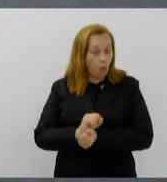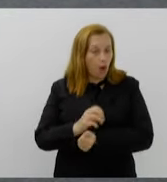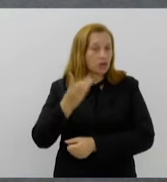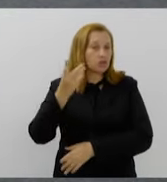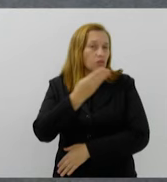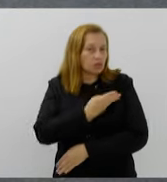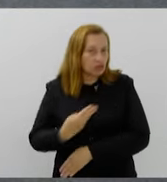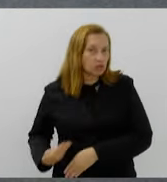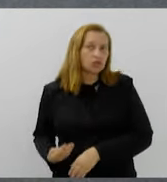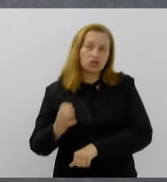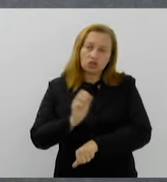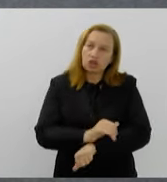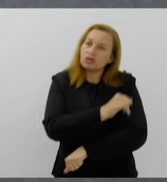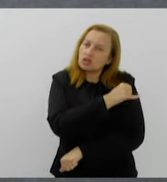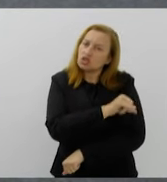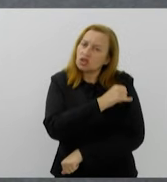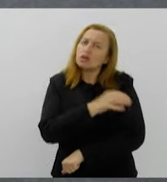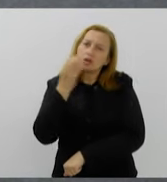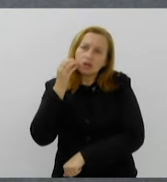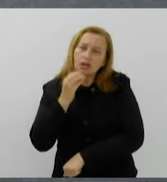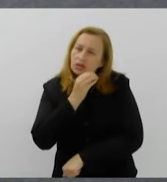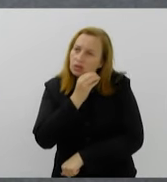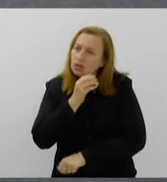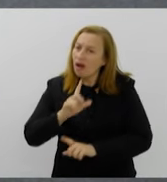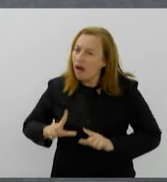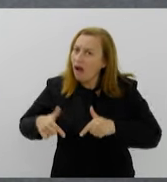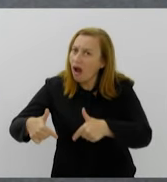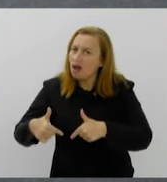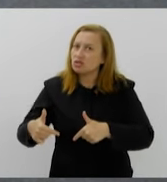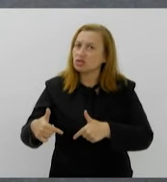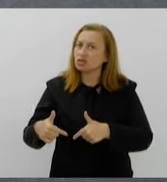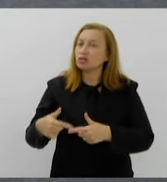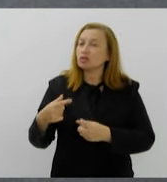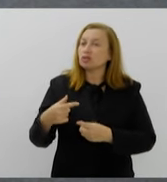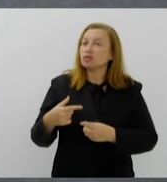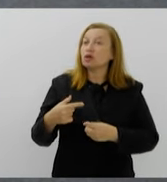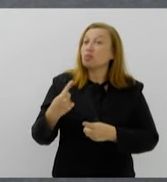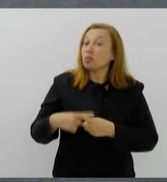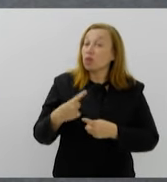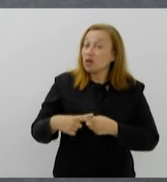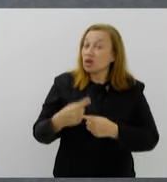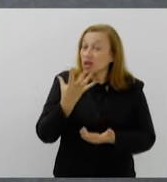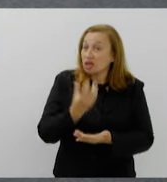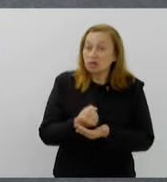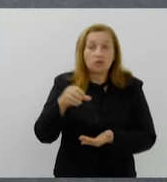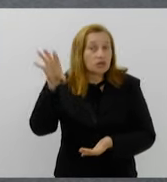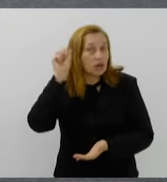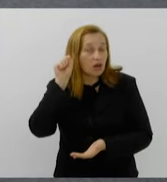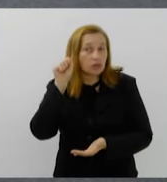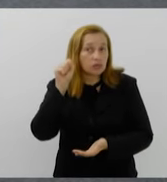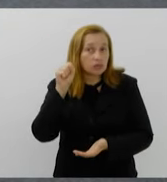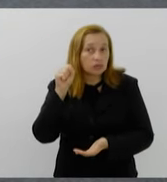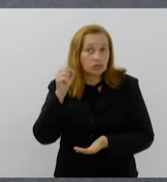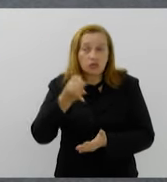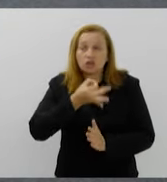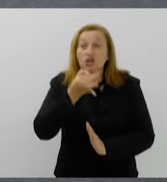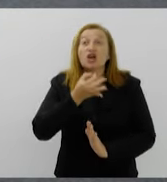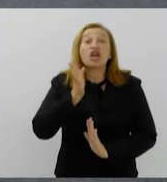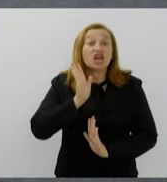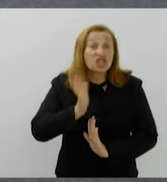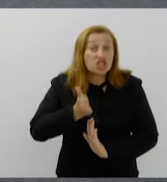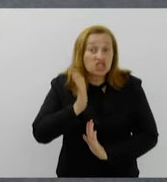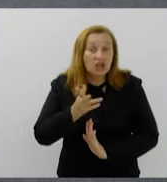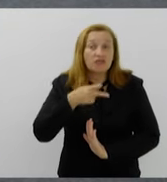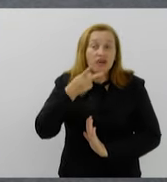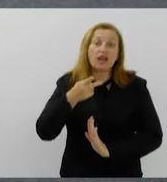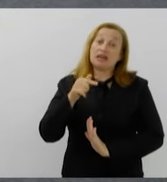de Janeiro clud Castro tome Providência porque ele aqui nesse udio Presidente ele já insinua que